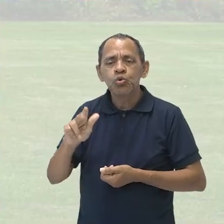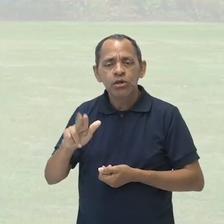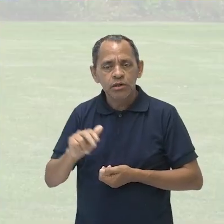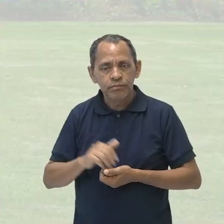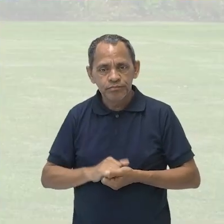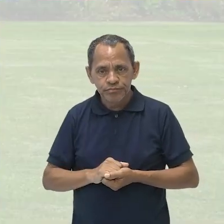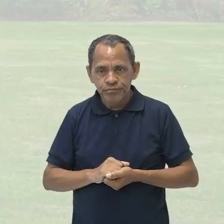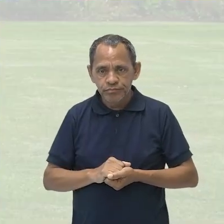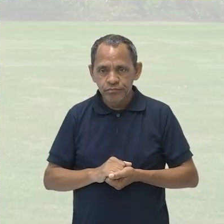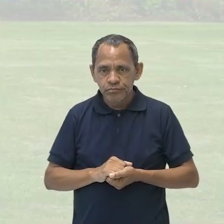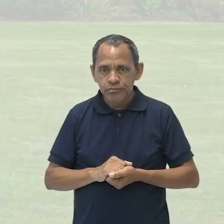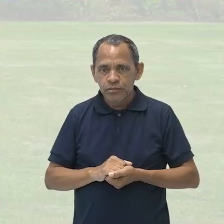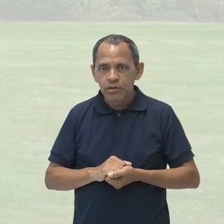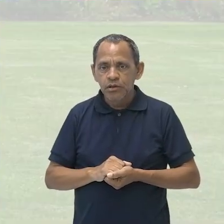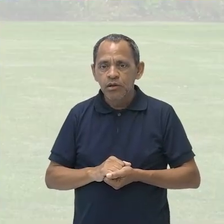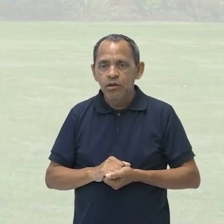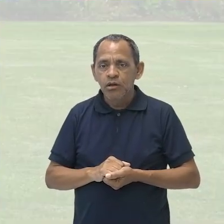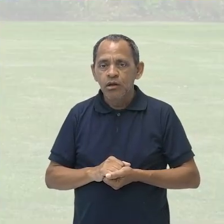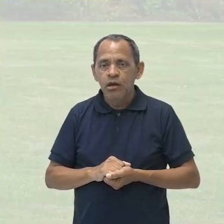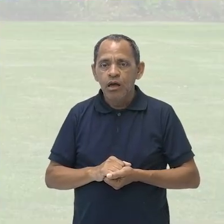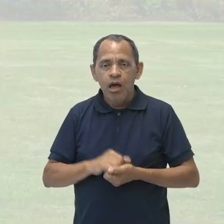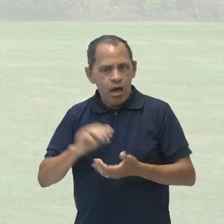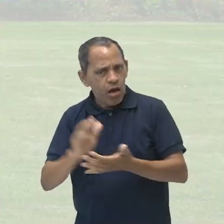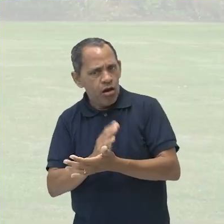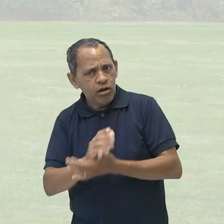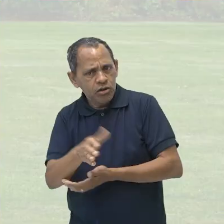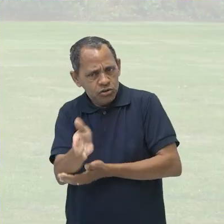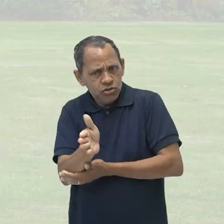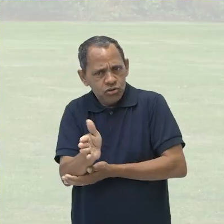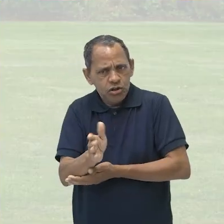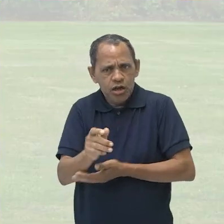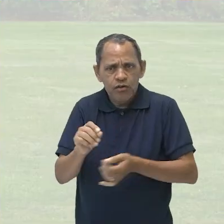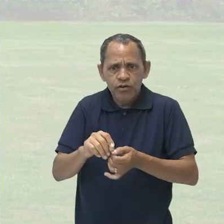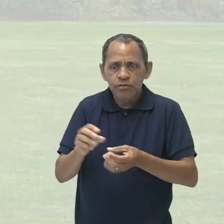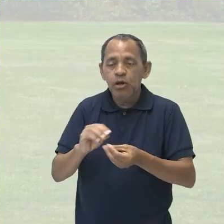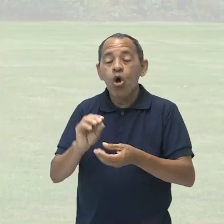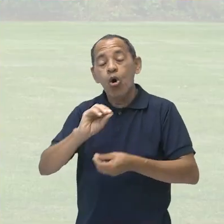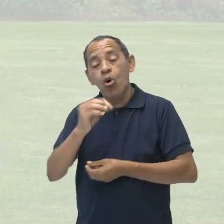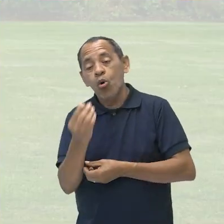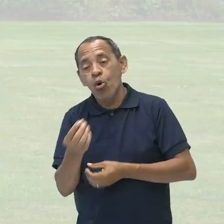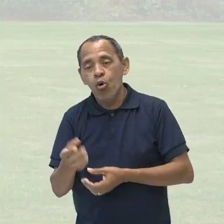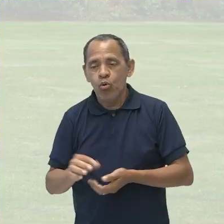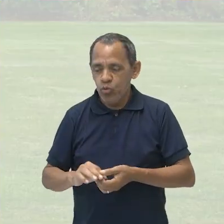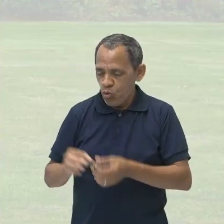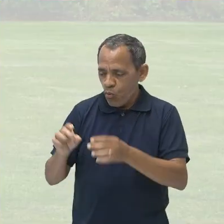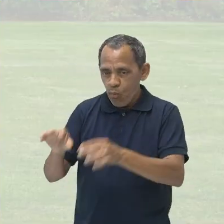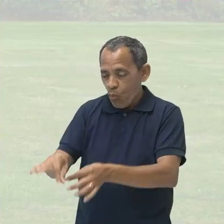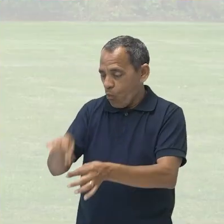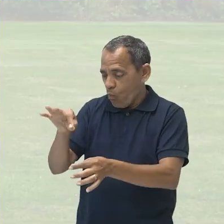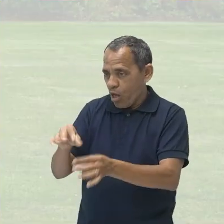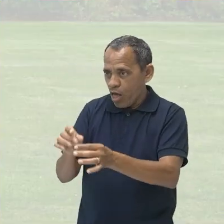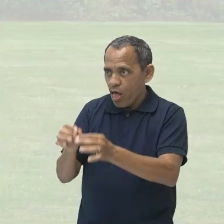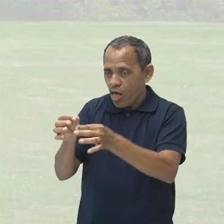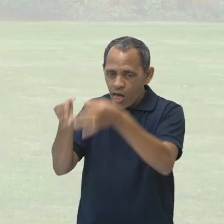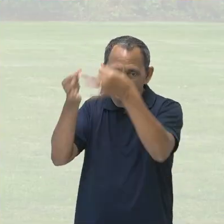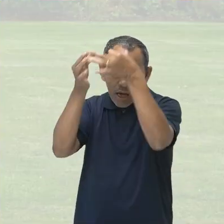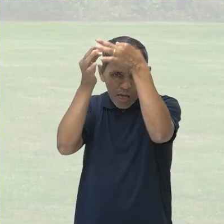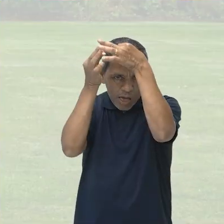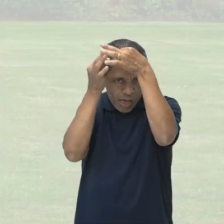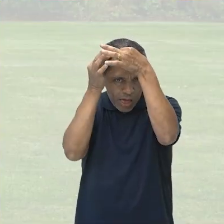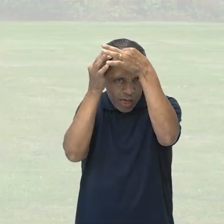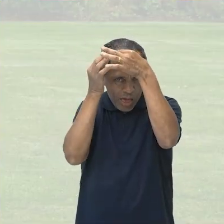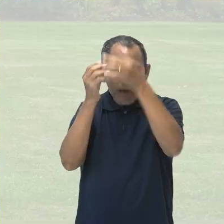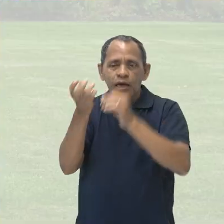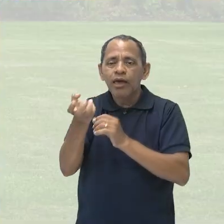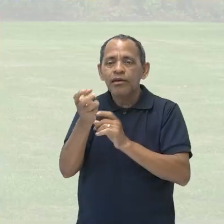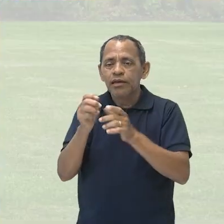fez. Ou então você colhe, coloca no cabelo porque achou tão bela, tão bonita, que quer que aquela